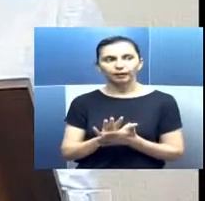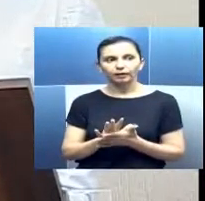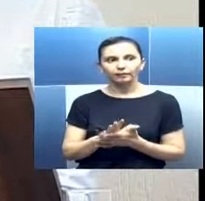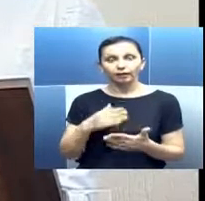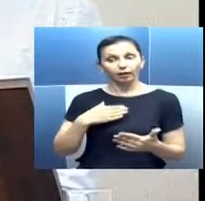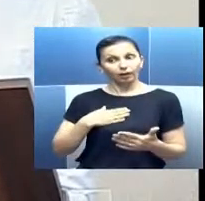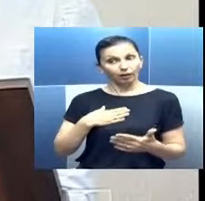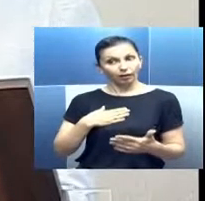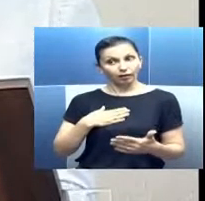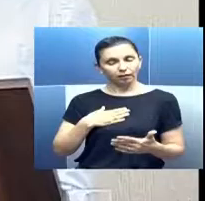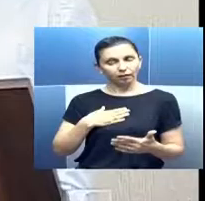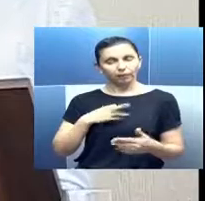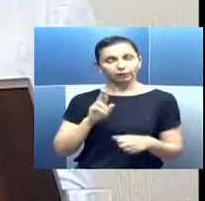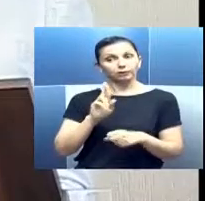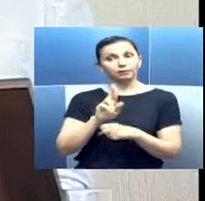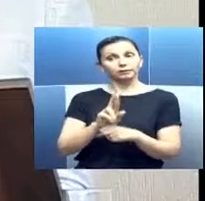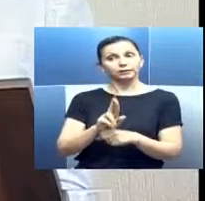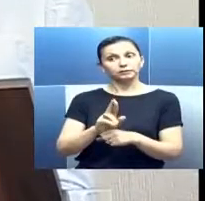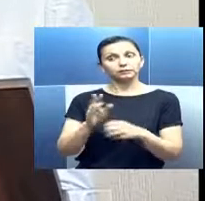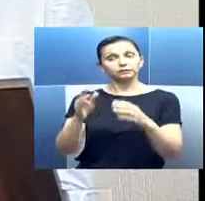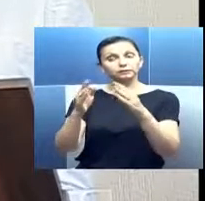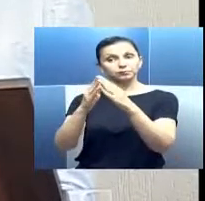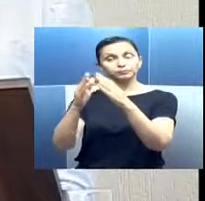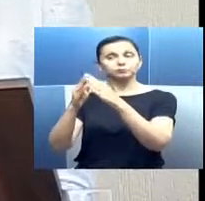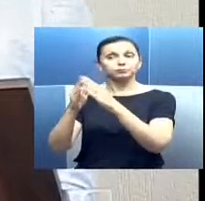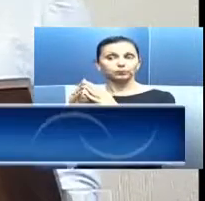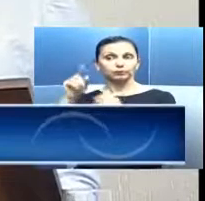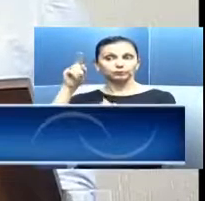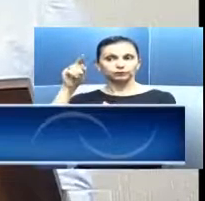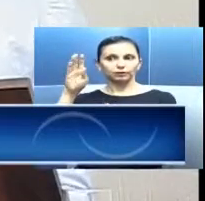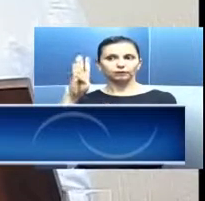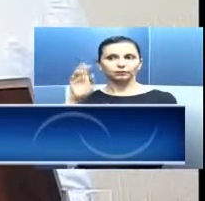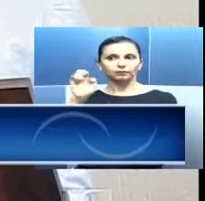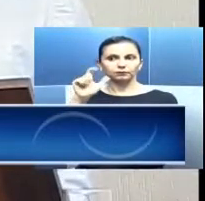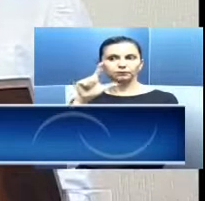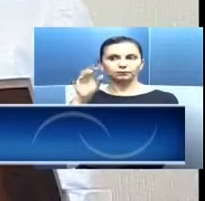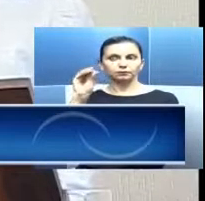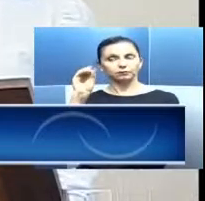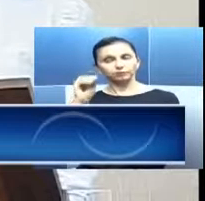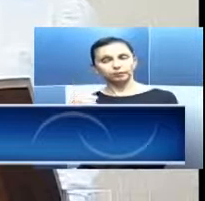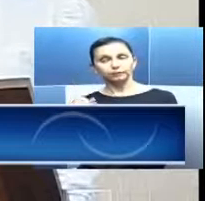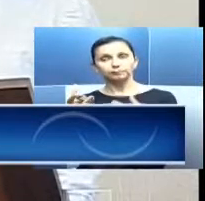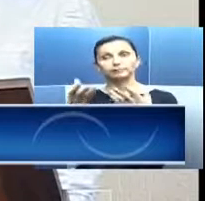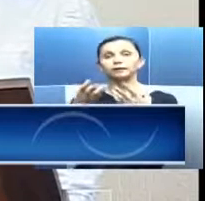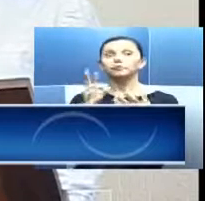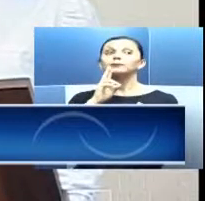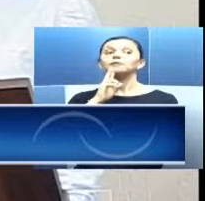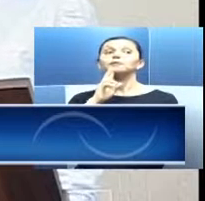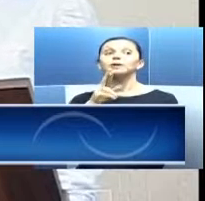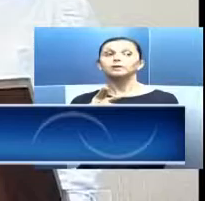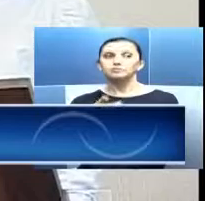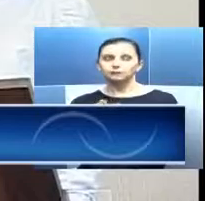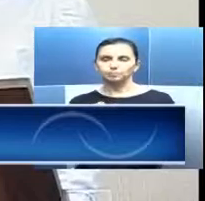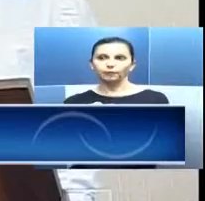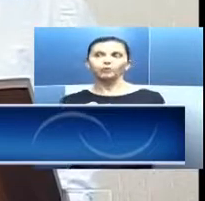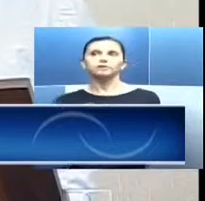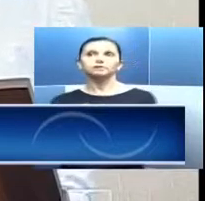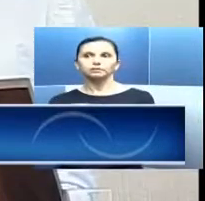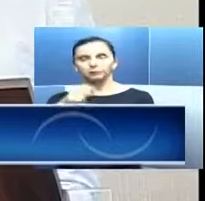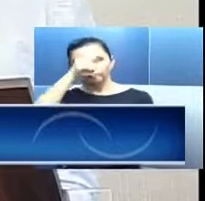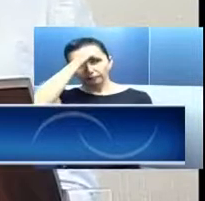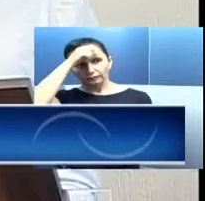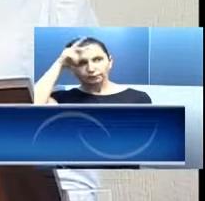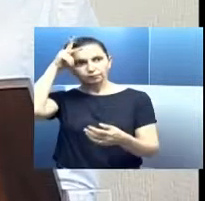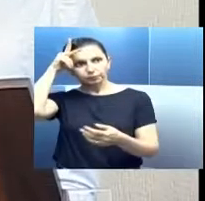de todos os moradores estamos aqui pra poder ter uma resposta do senhor prefeito em relação a essa nossa reivindicação